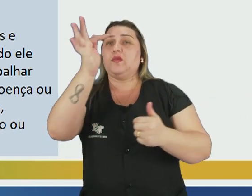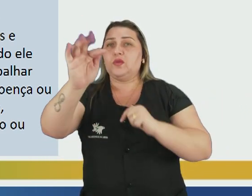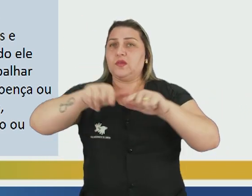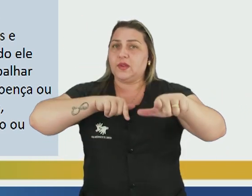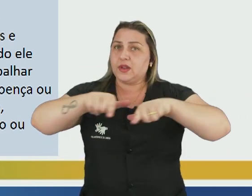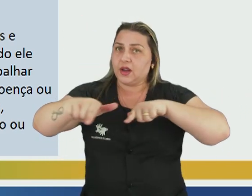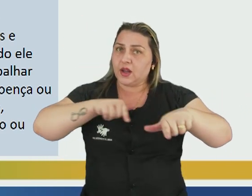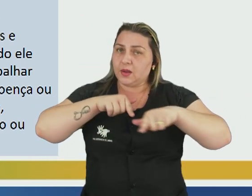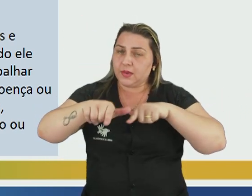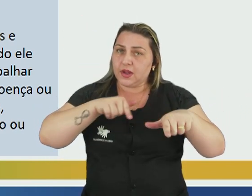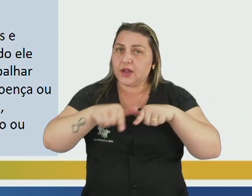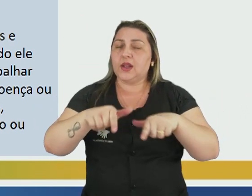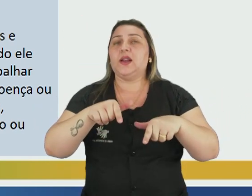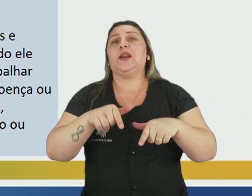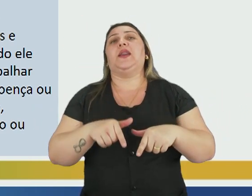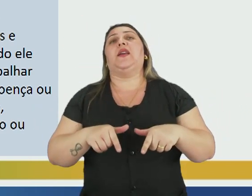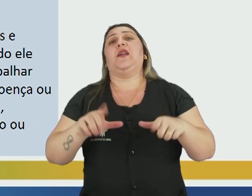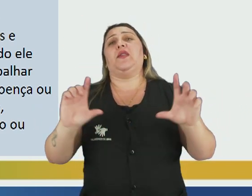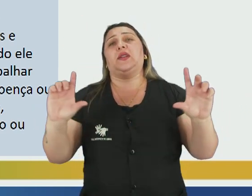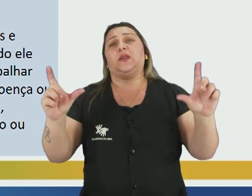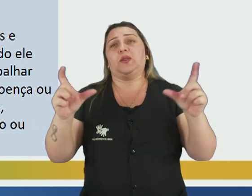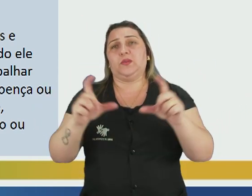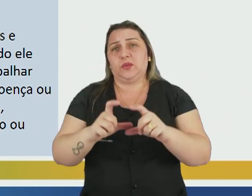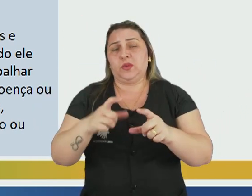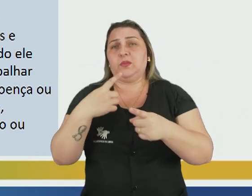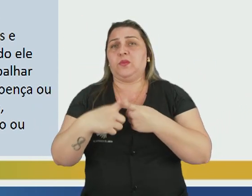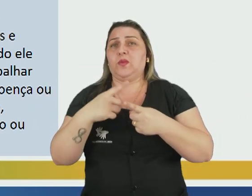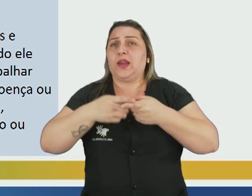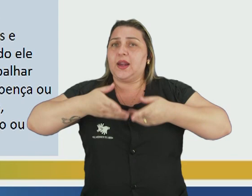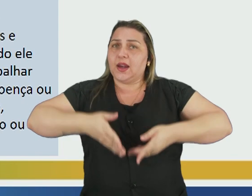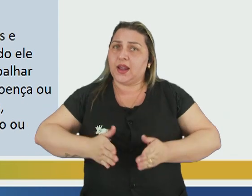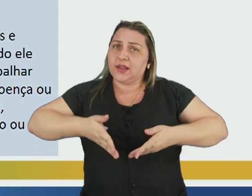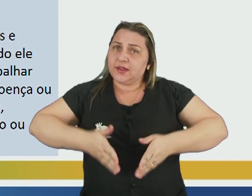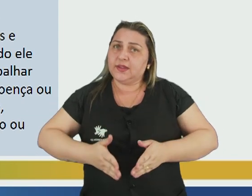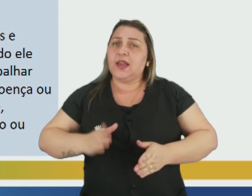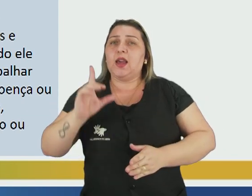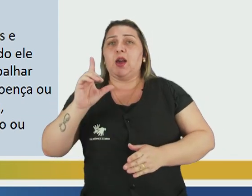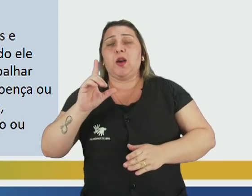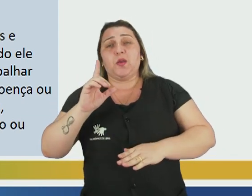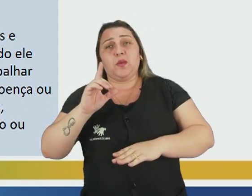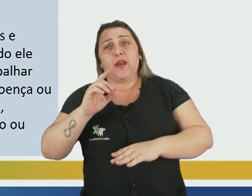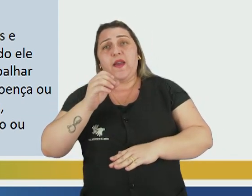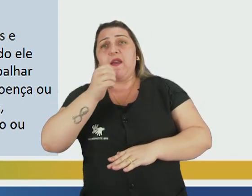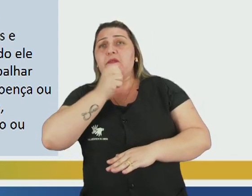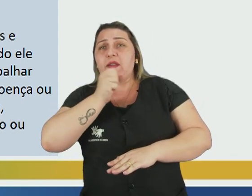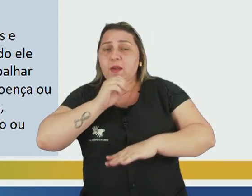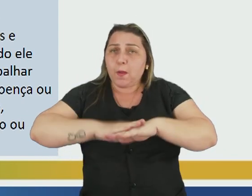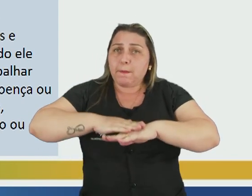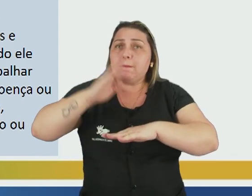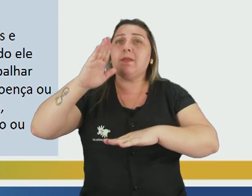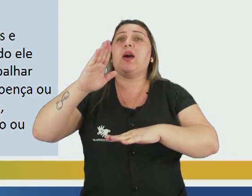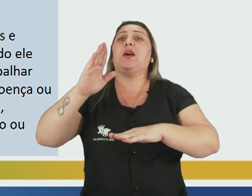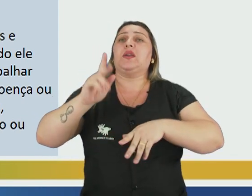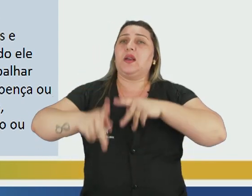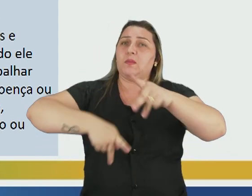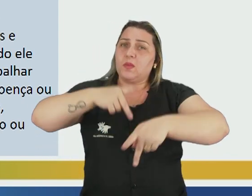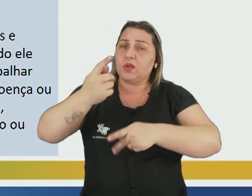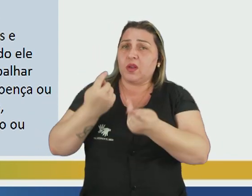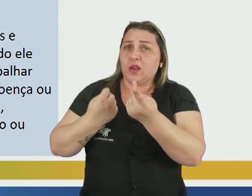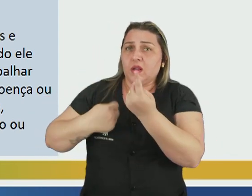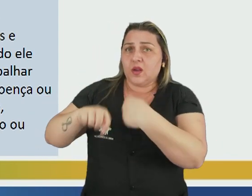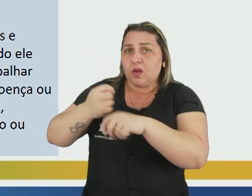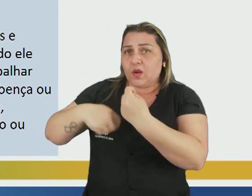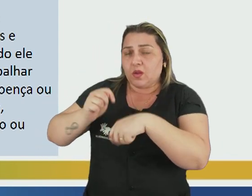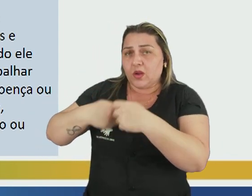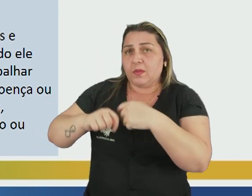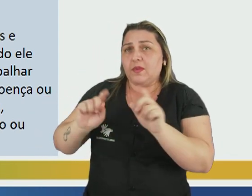né, pode gerar renda, ela vai estar reduzindo por quê? Vai estar nascendo menos, vai estar envelhecendo mais e a população economicamente ativa